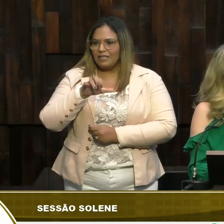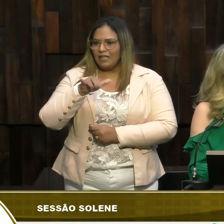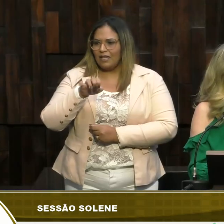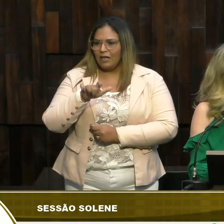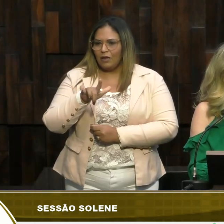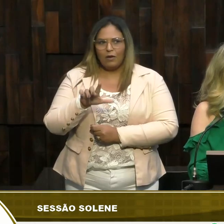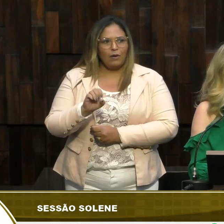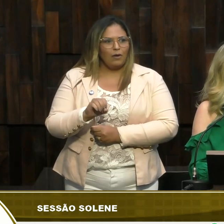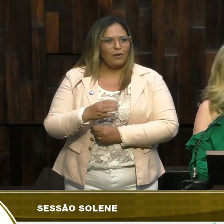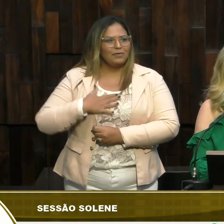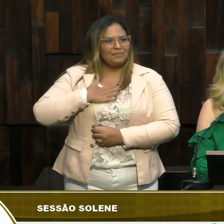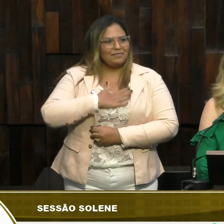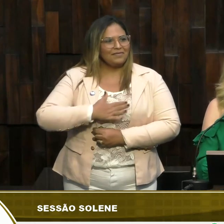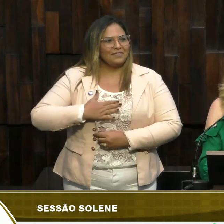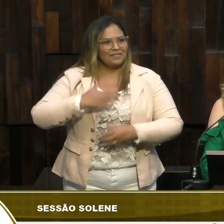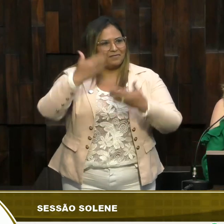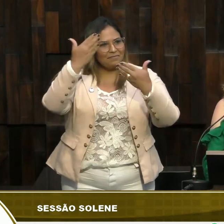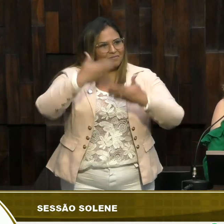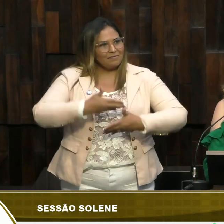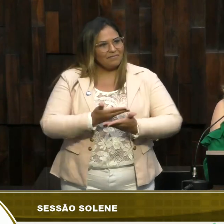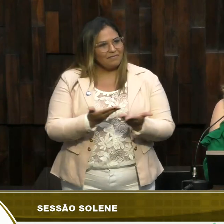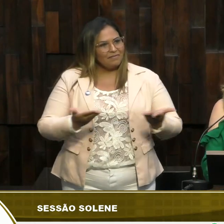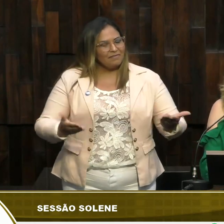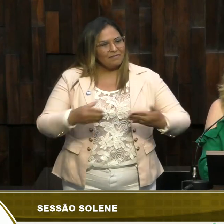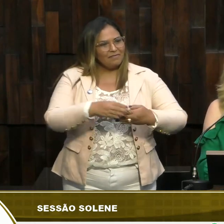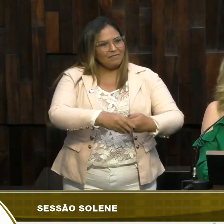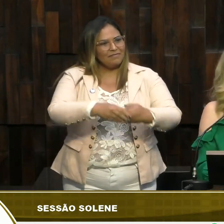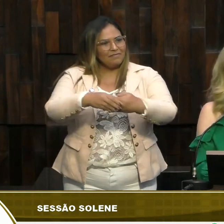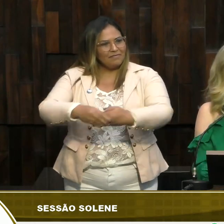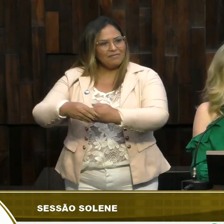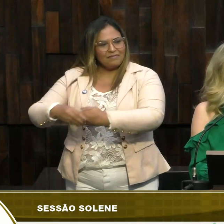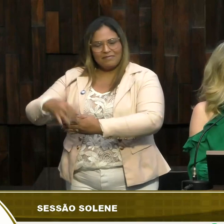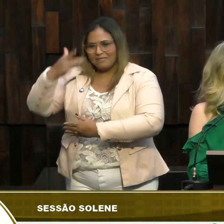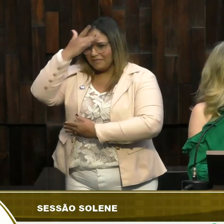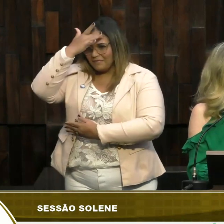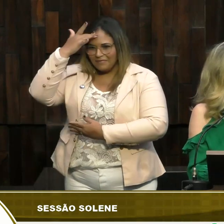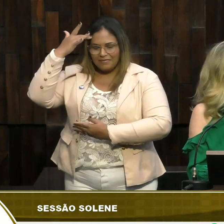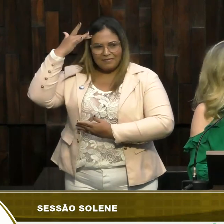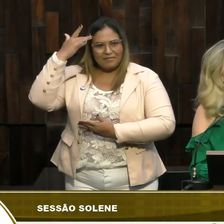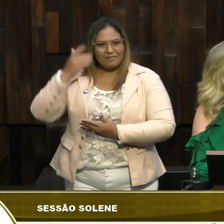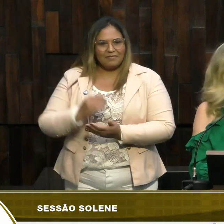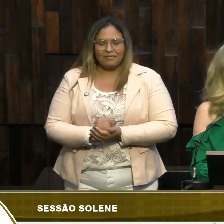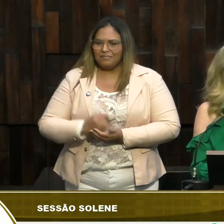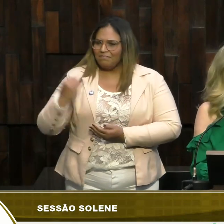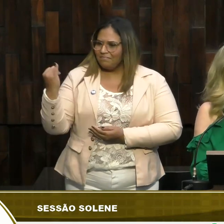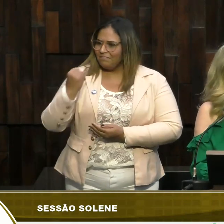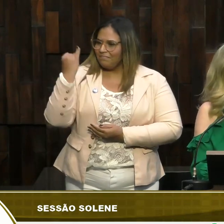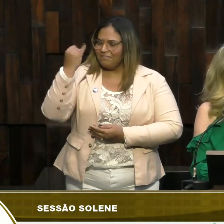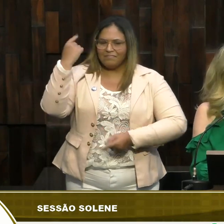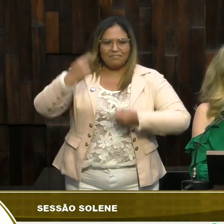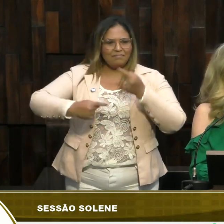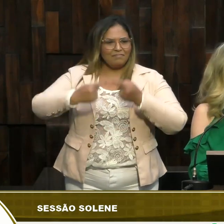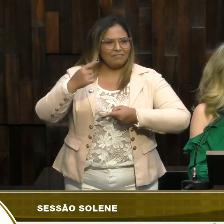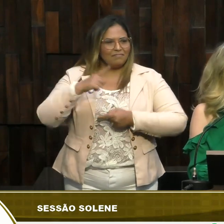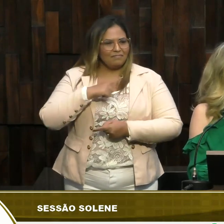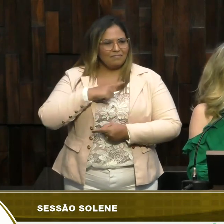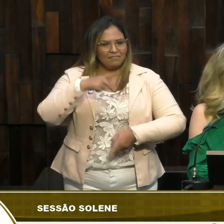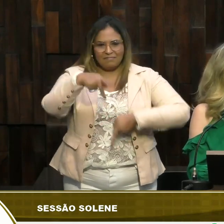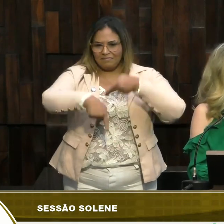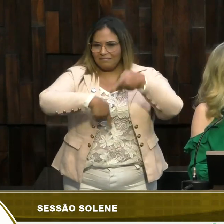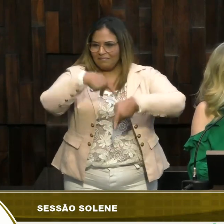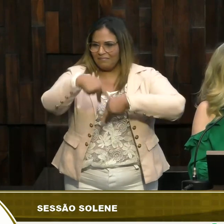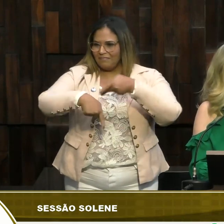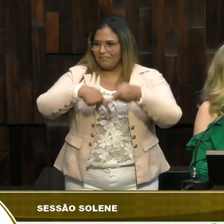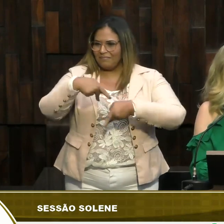a presença de vocês. Cumprimento as autoridades políticas constituídas pelo povo